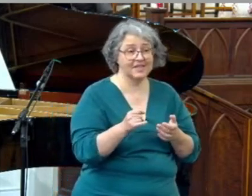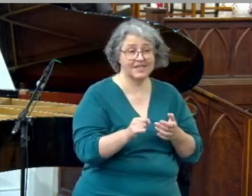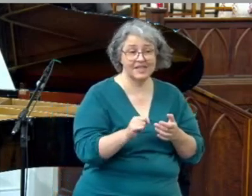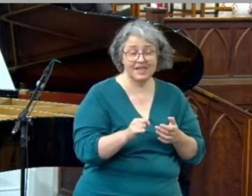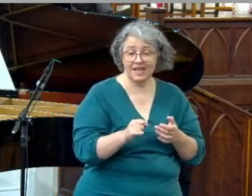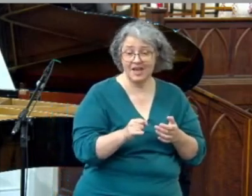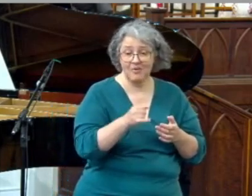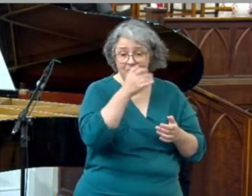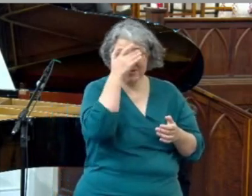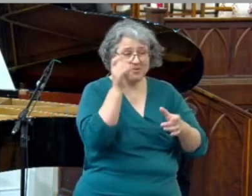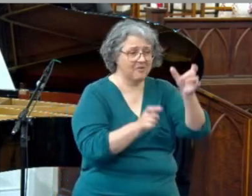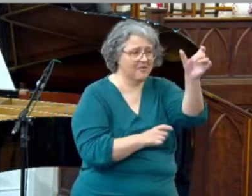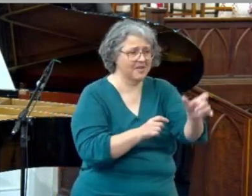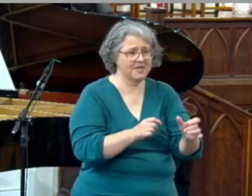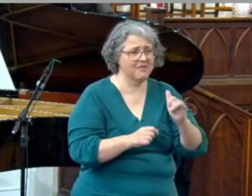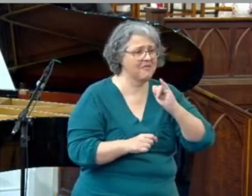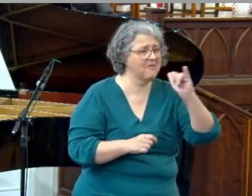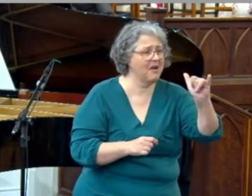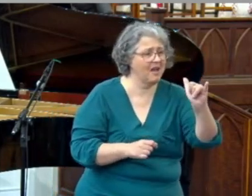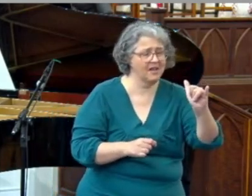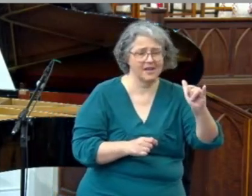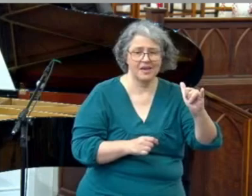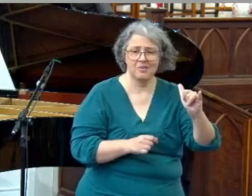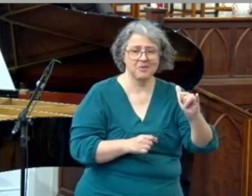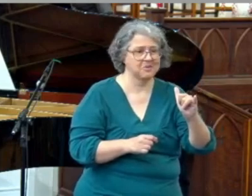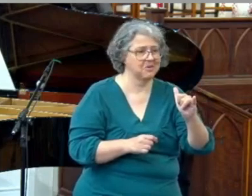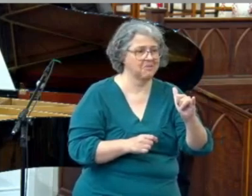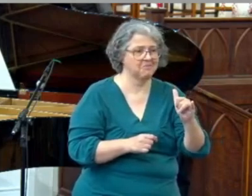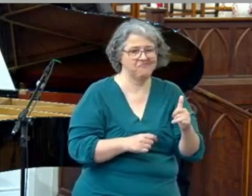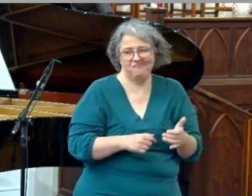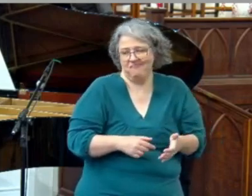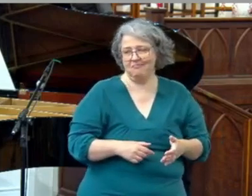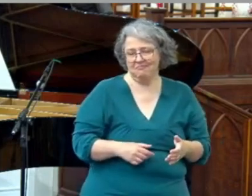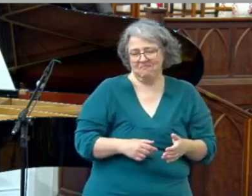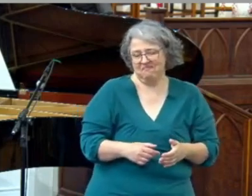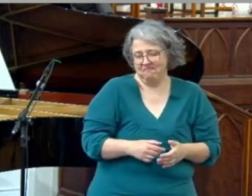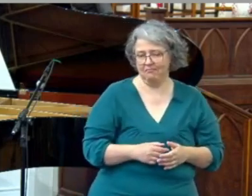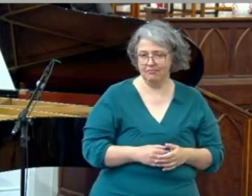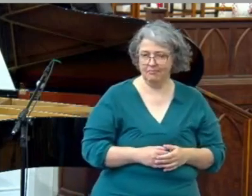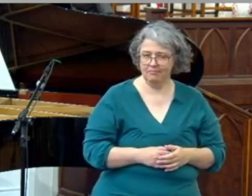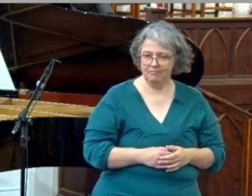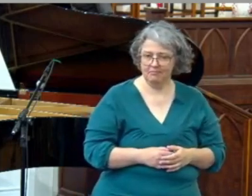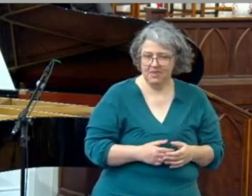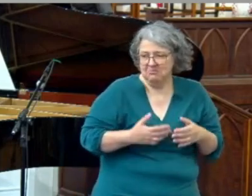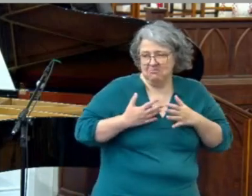Deus esteja tocando o coração. Tocando o coração.